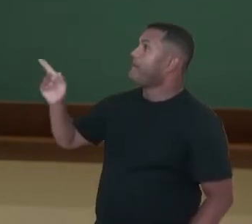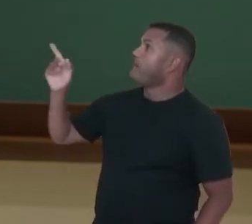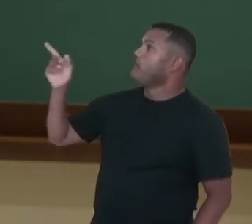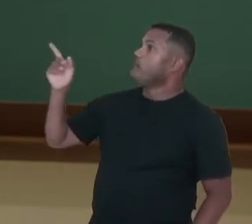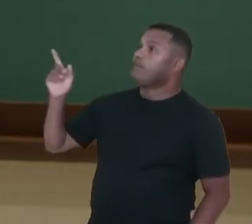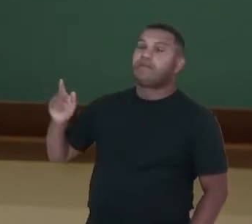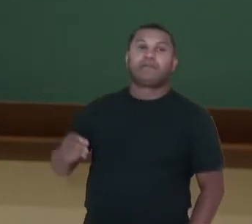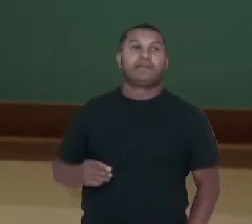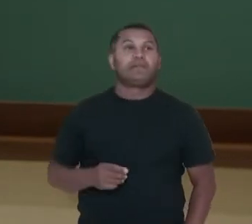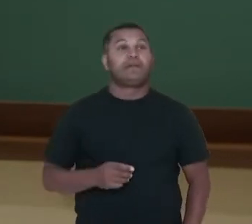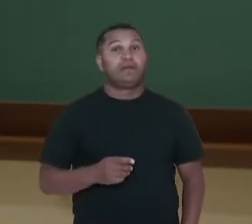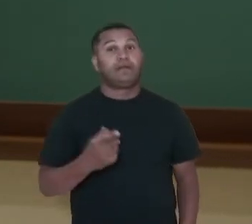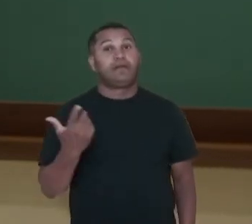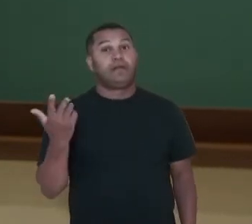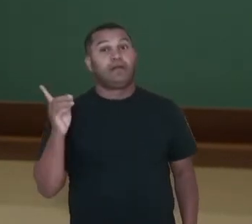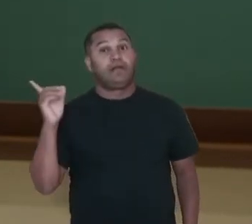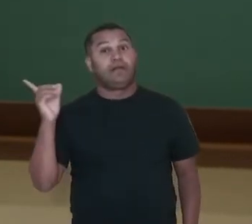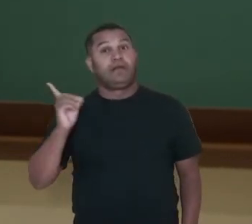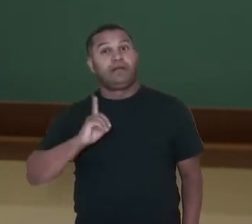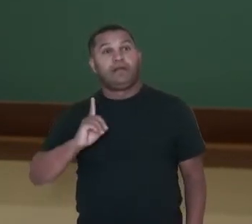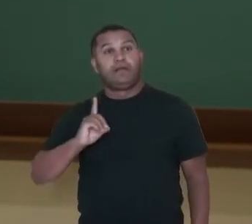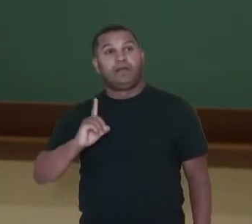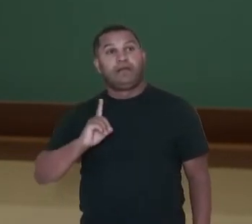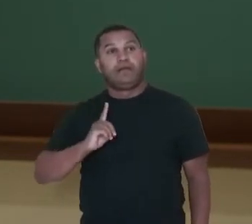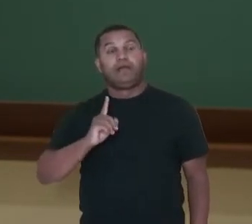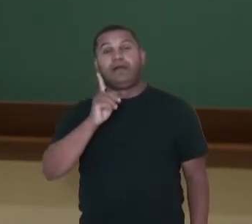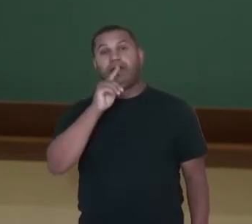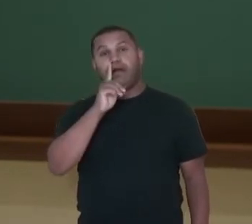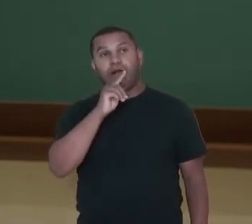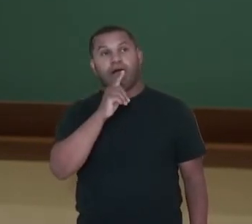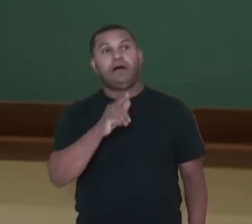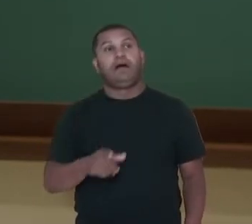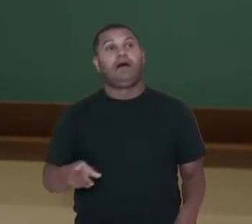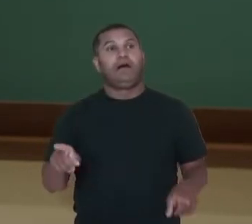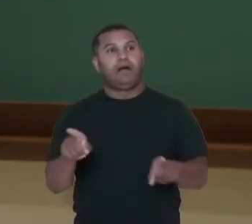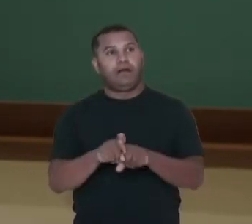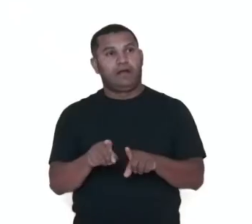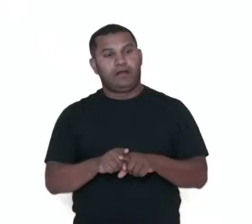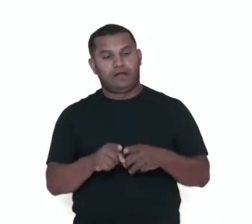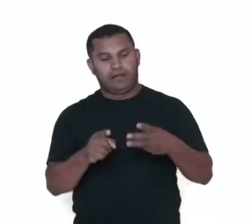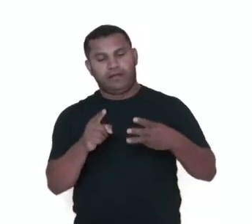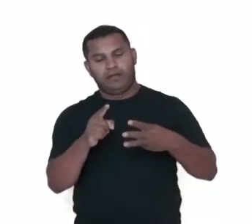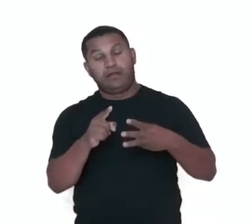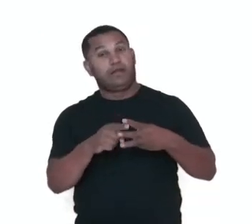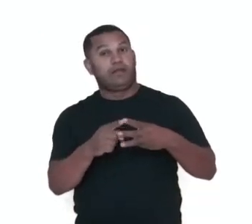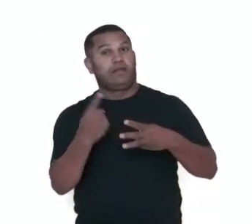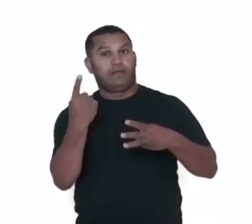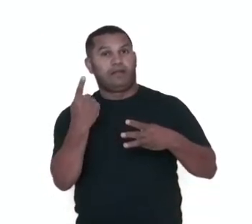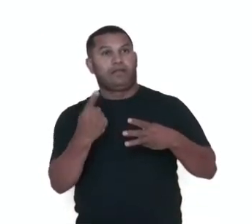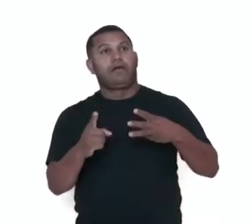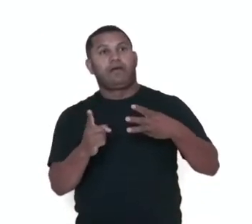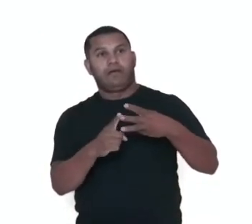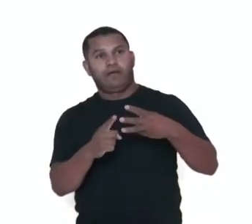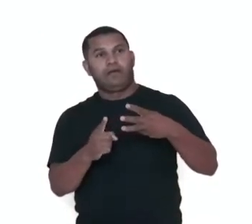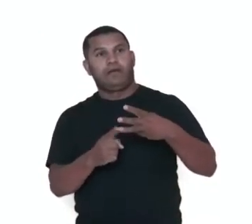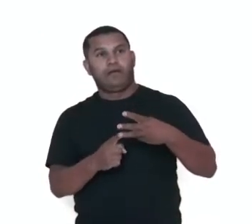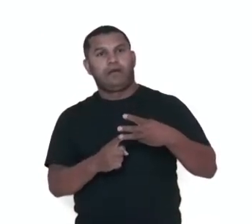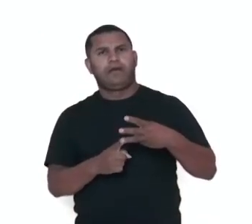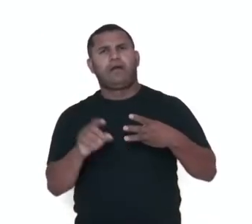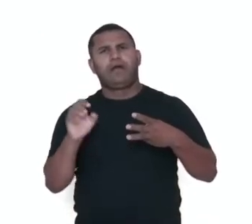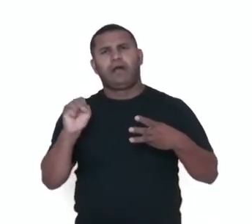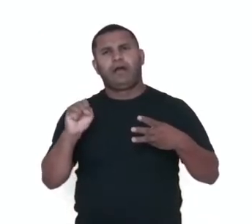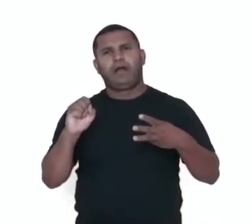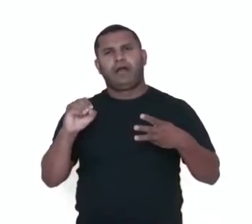pelo esquistossomo através de uma água contaminada. Aqui também nós temos a planária, nós temos a tênia, a famosa